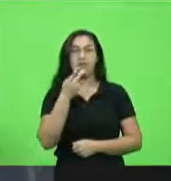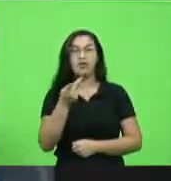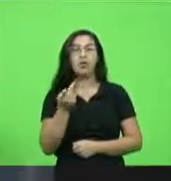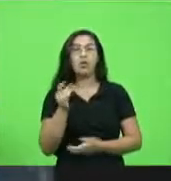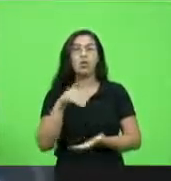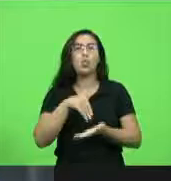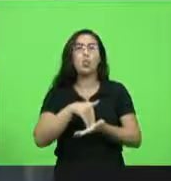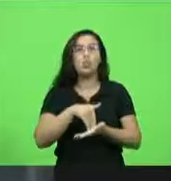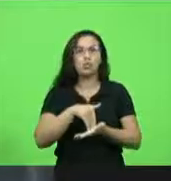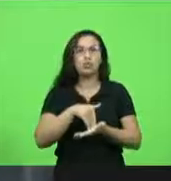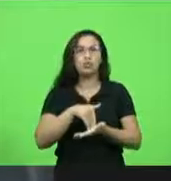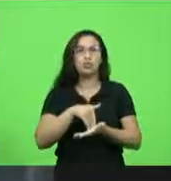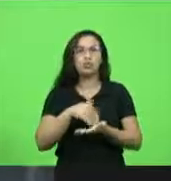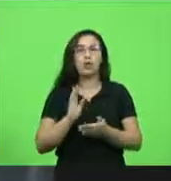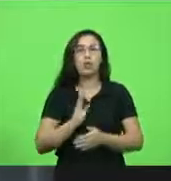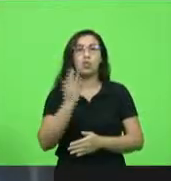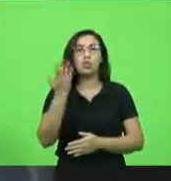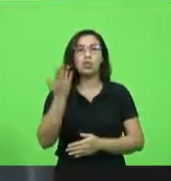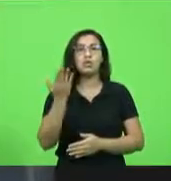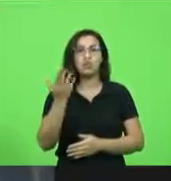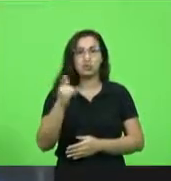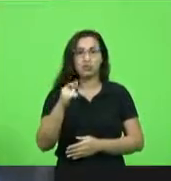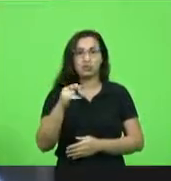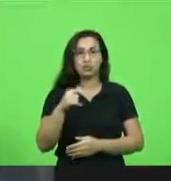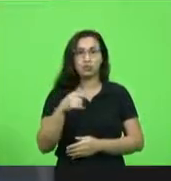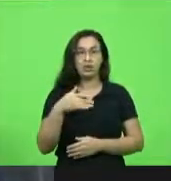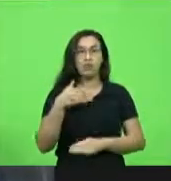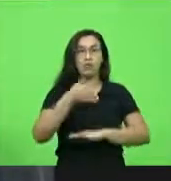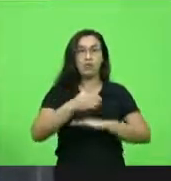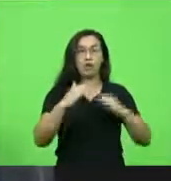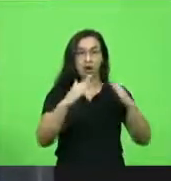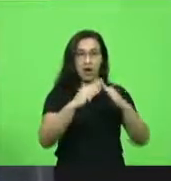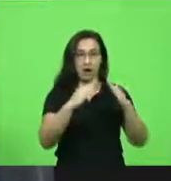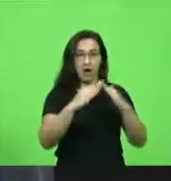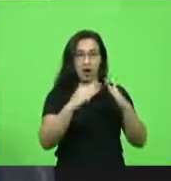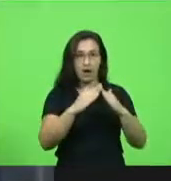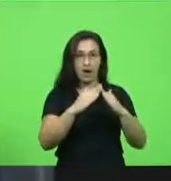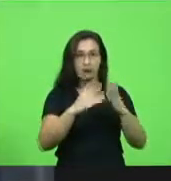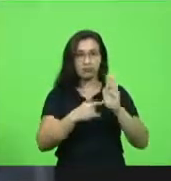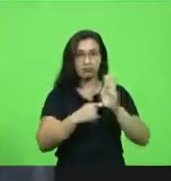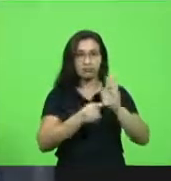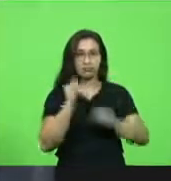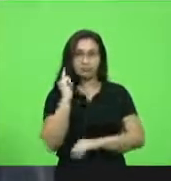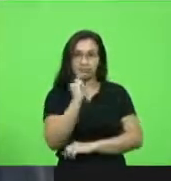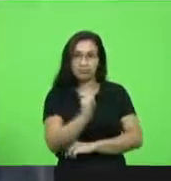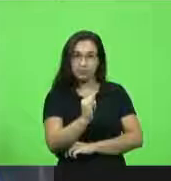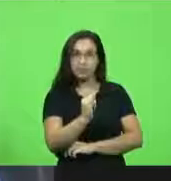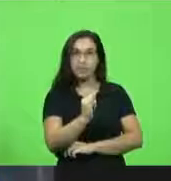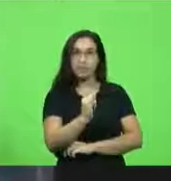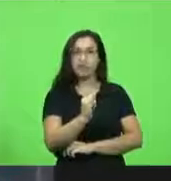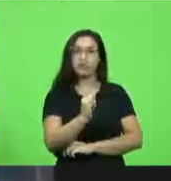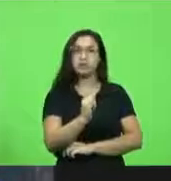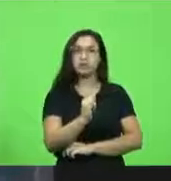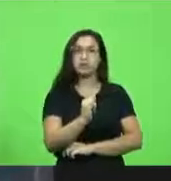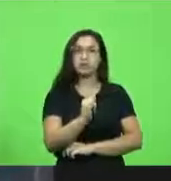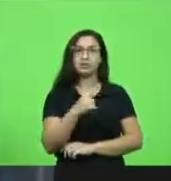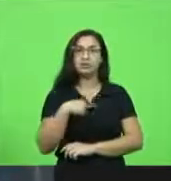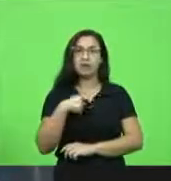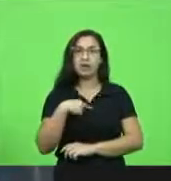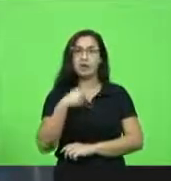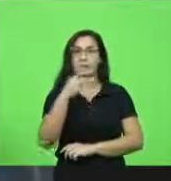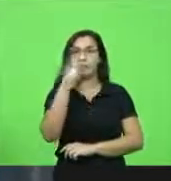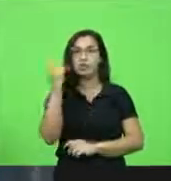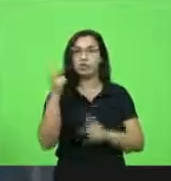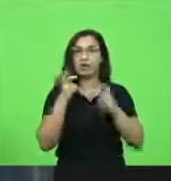uma das últimas ocorrências. Ele diz: olha, eu entrei numa casa que nós recebemos uma denúncia, e na denúncia dizia que tinha alguém gritando, alguns